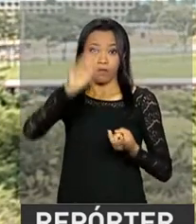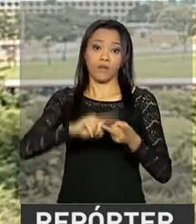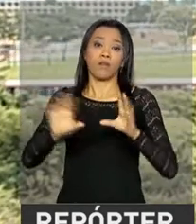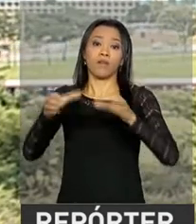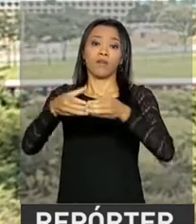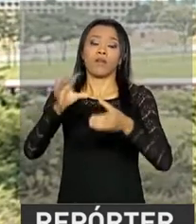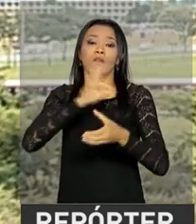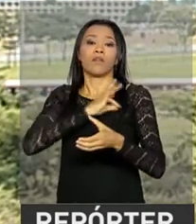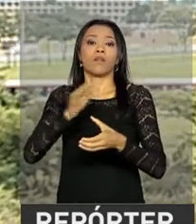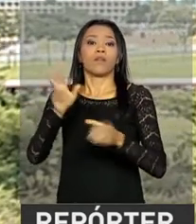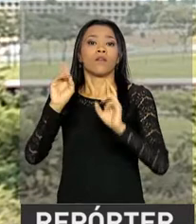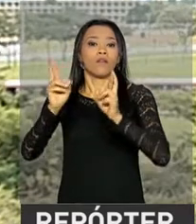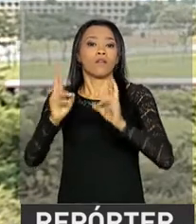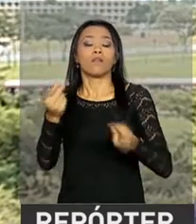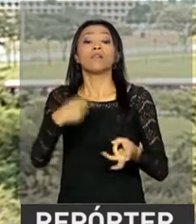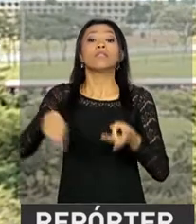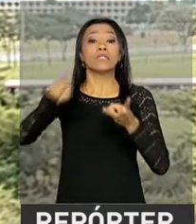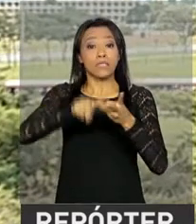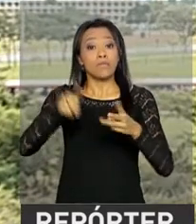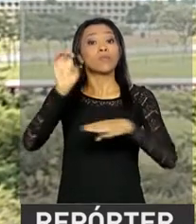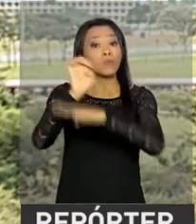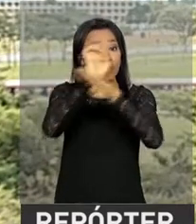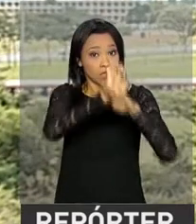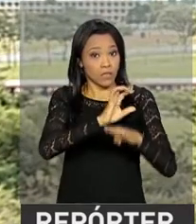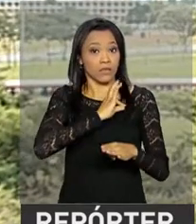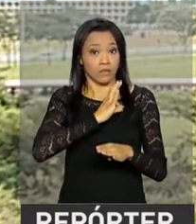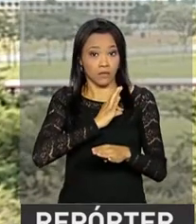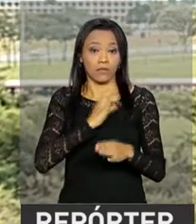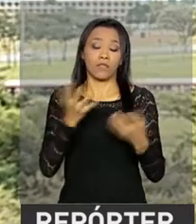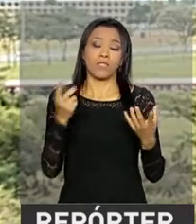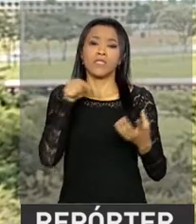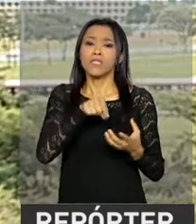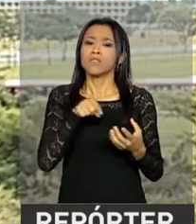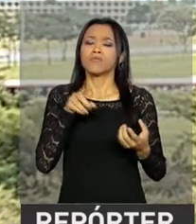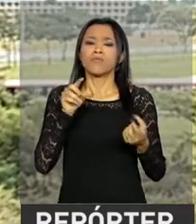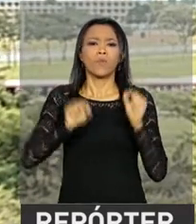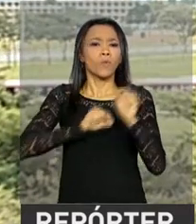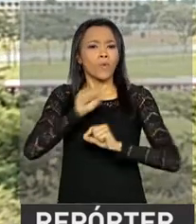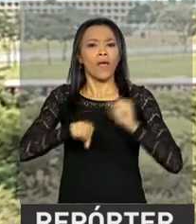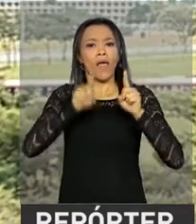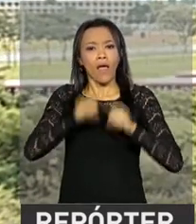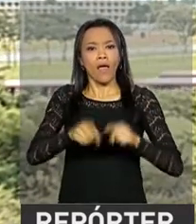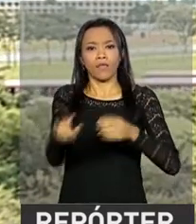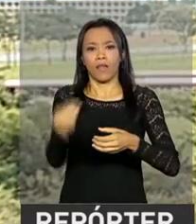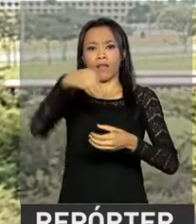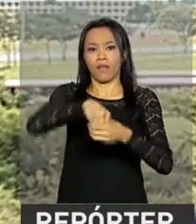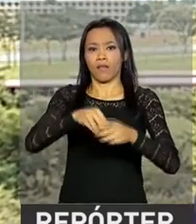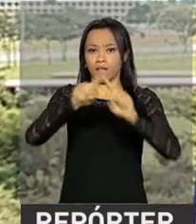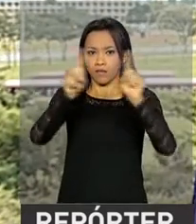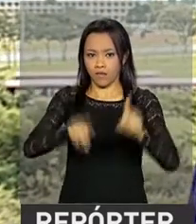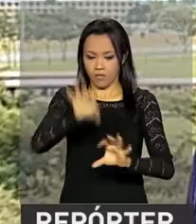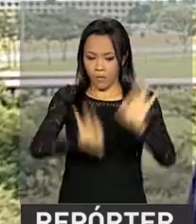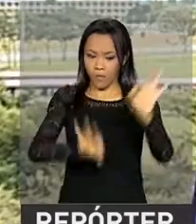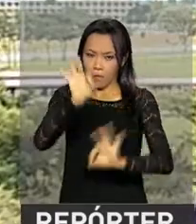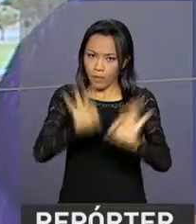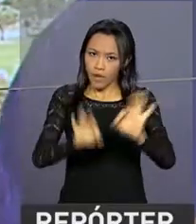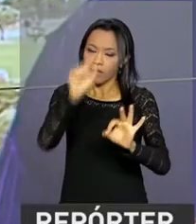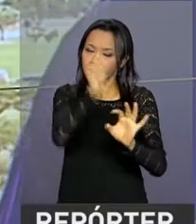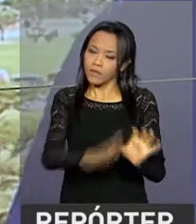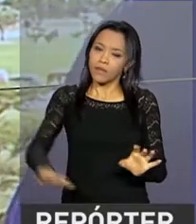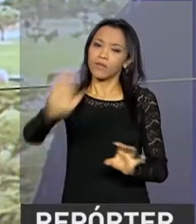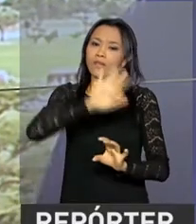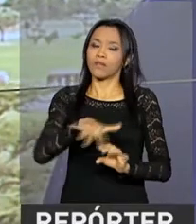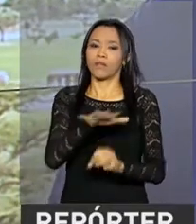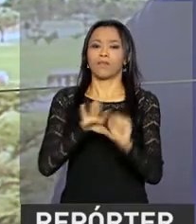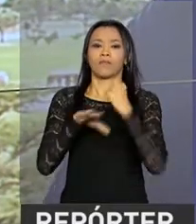e estaduais. E essas medidas, Leandro, fazem parte do Plano Nacional de Segurança Pública. Volto com